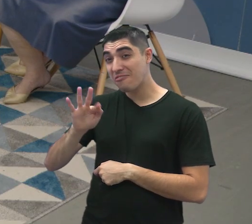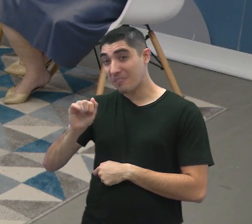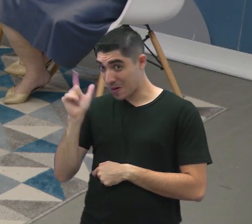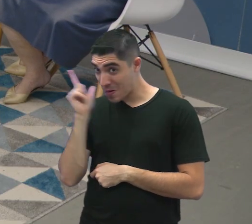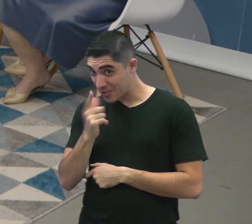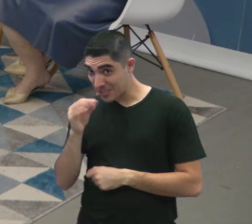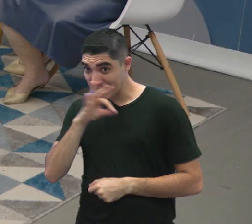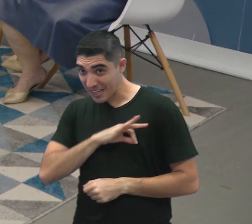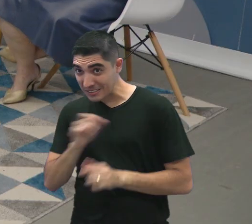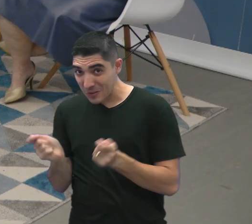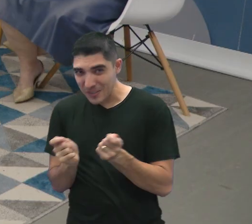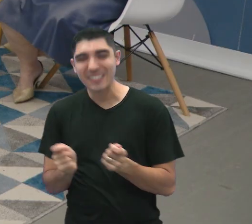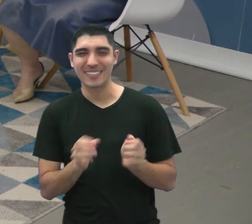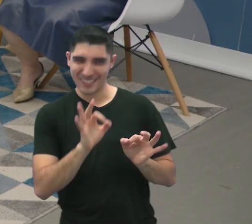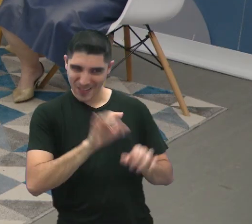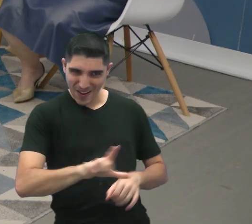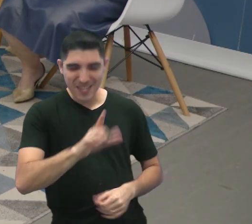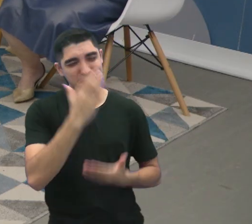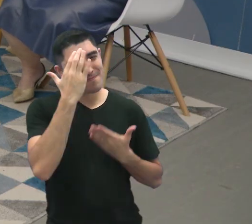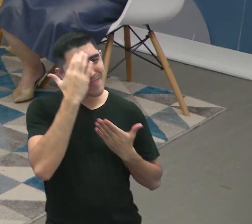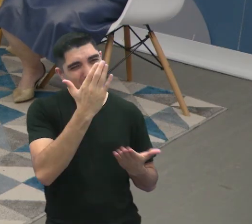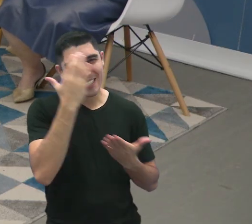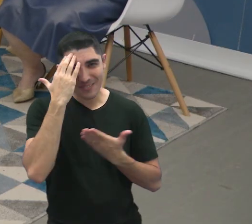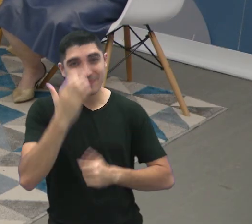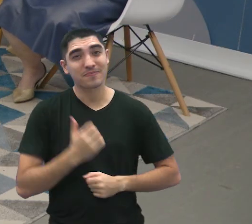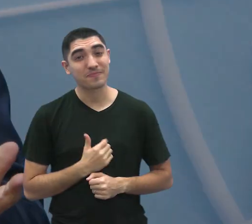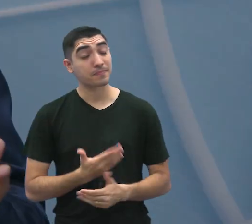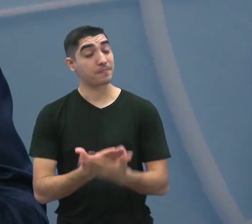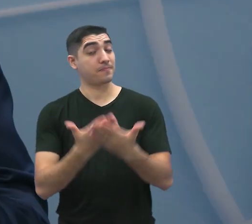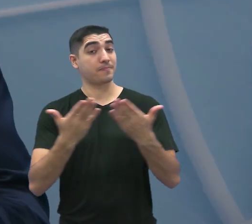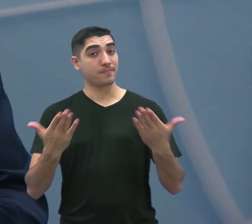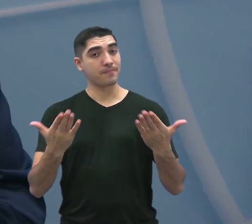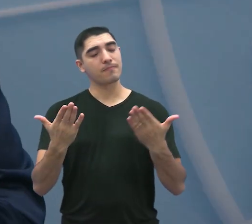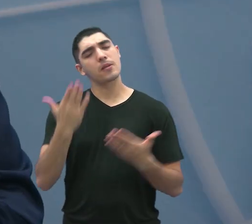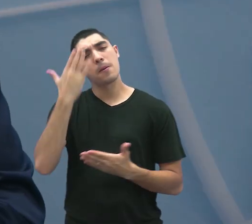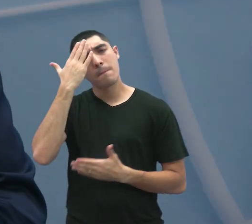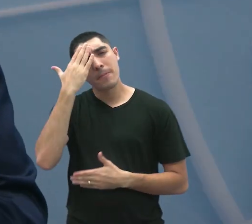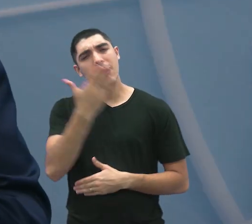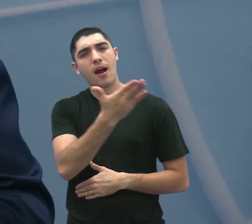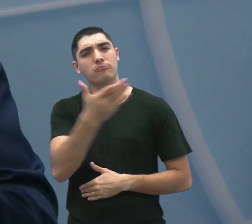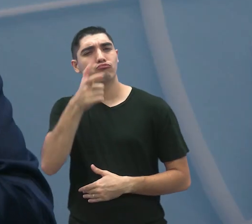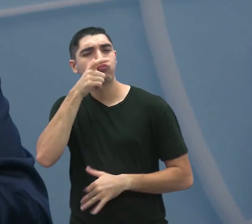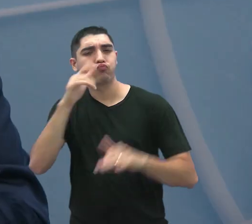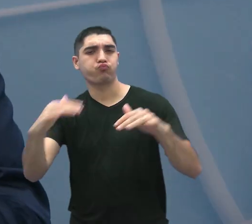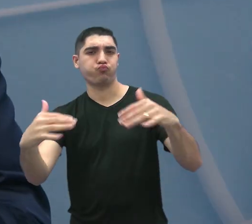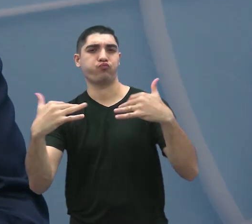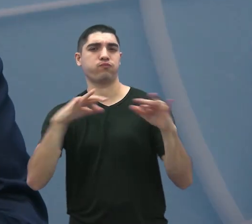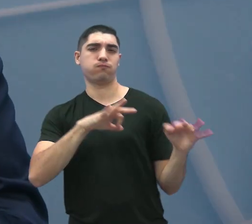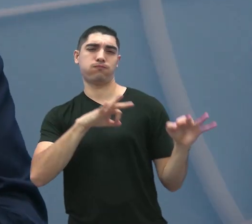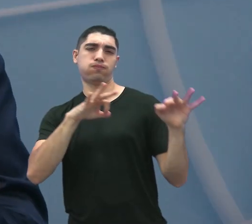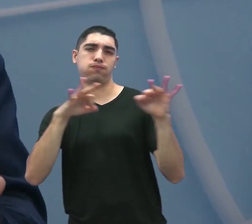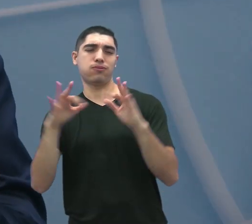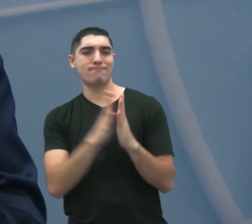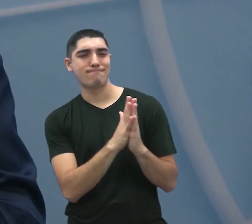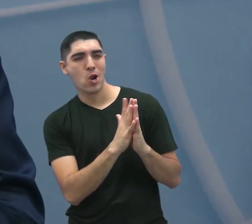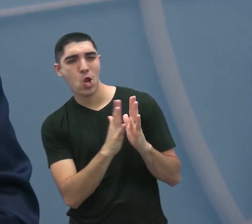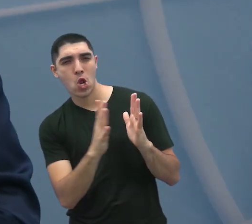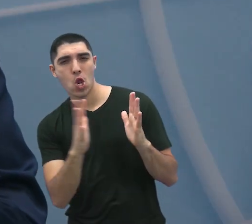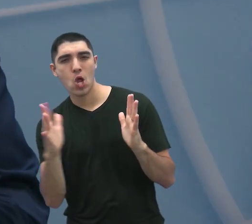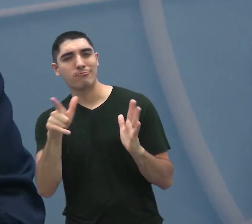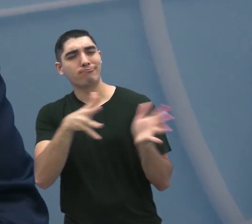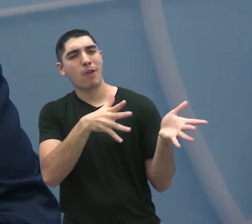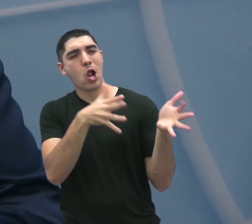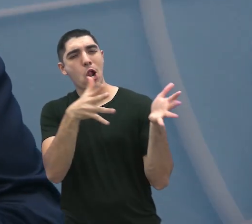dele. Obrigado, queridos. É isso, gente. Eu agradeço muito a participação de vocês até aqui, que ficaram